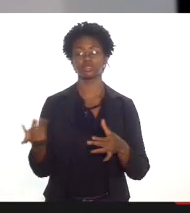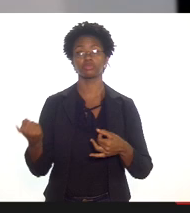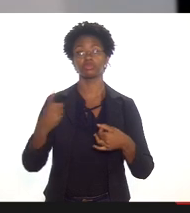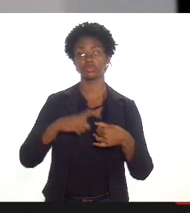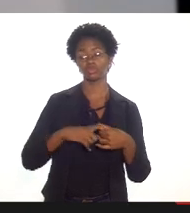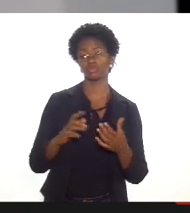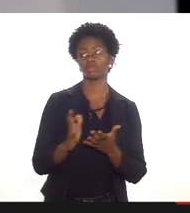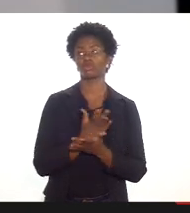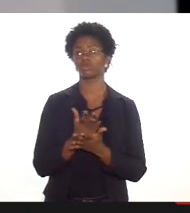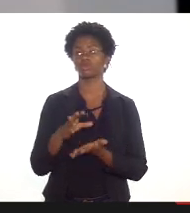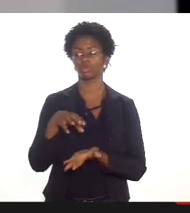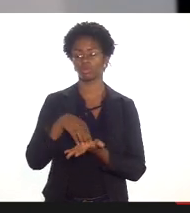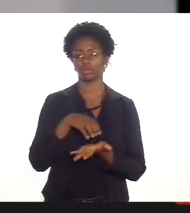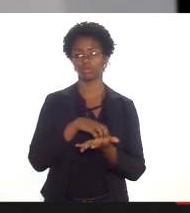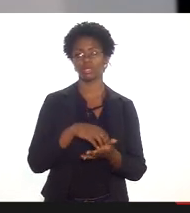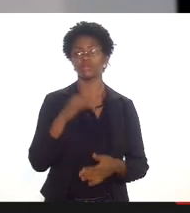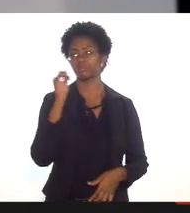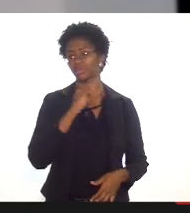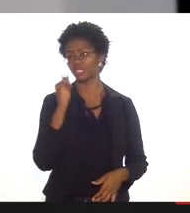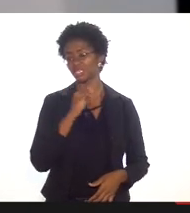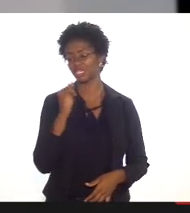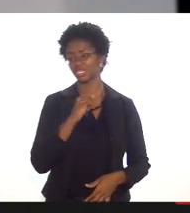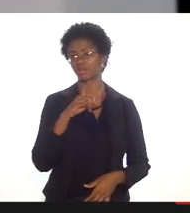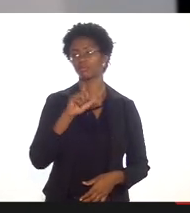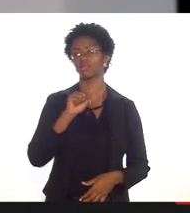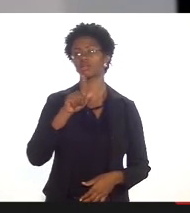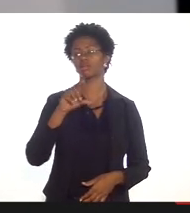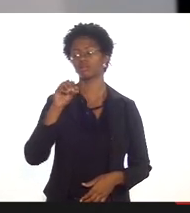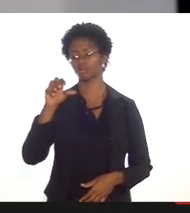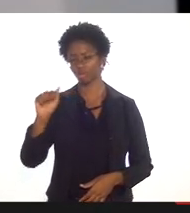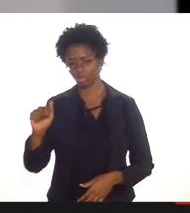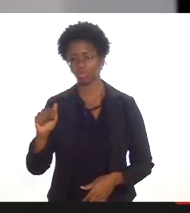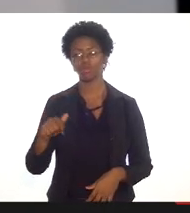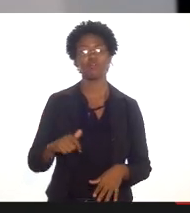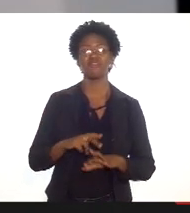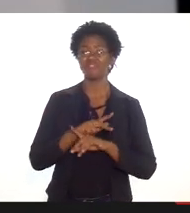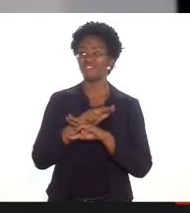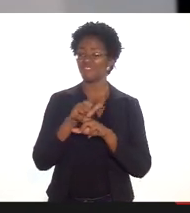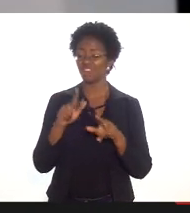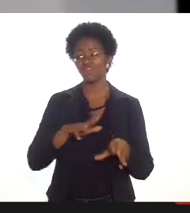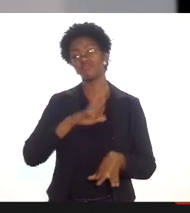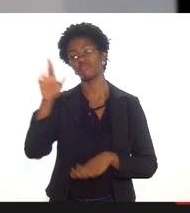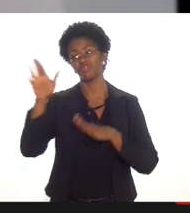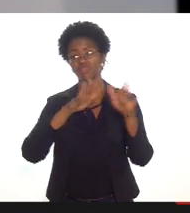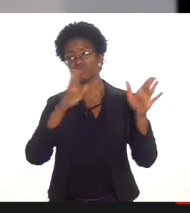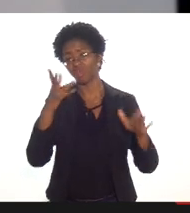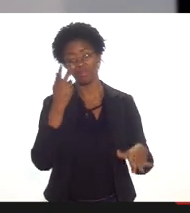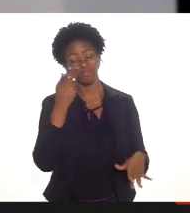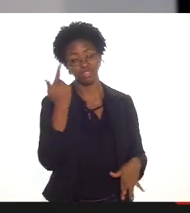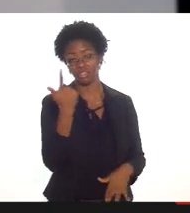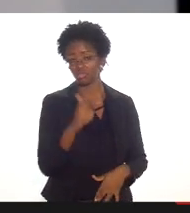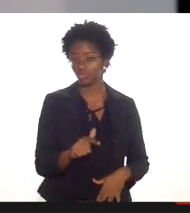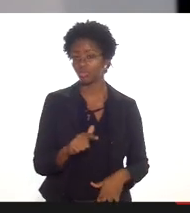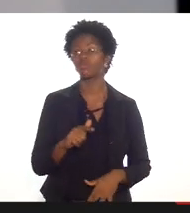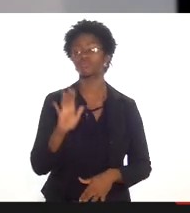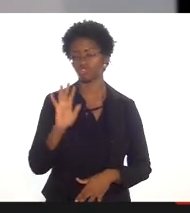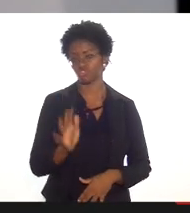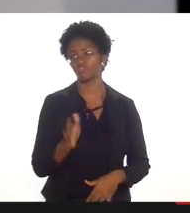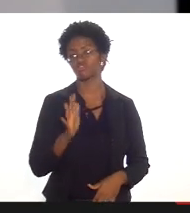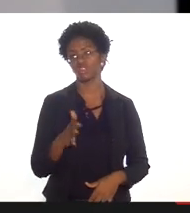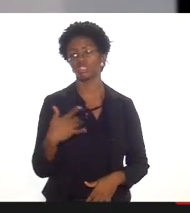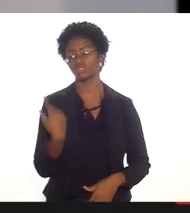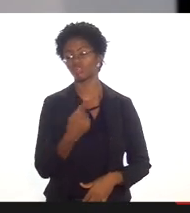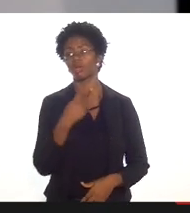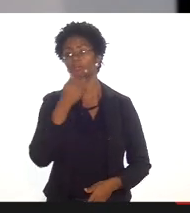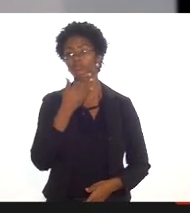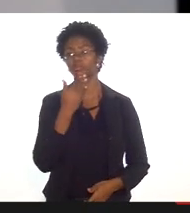unidades, inclusive Ipanema, Lagoa, Bom Sucesso, Hospital dos Servidores, já revisitamos essas unidades. Nós já